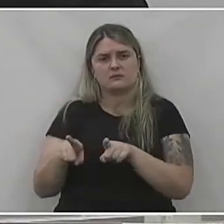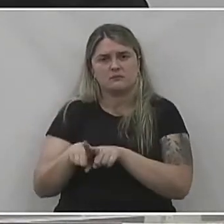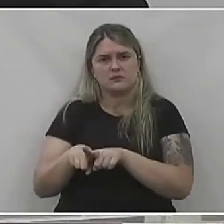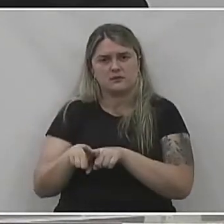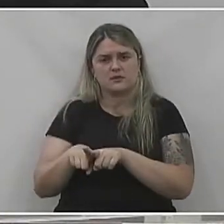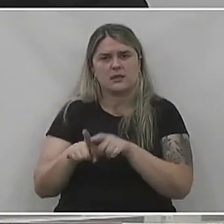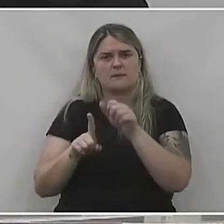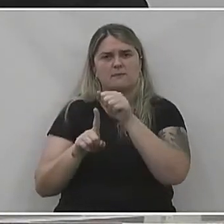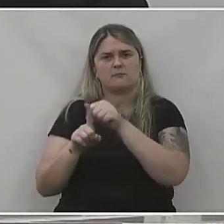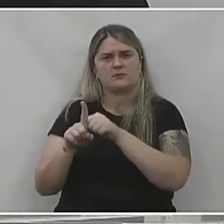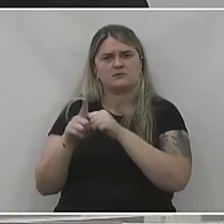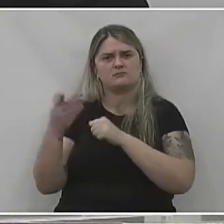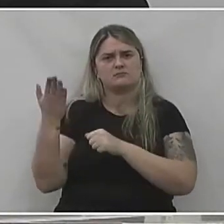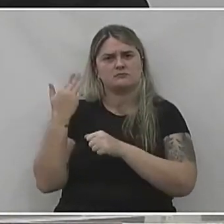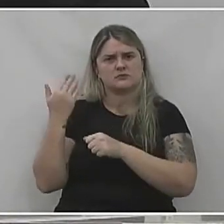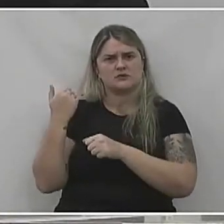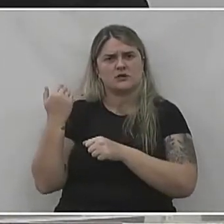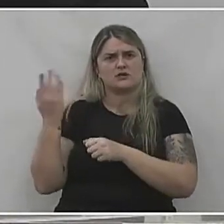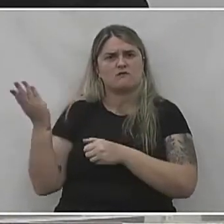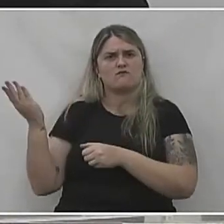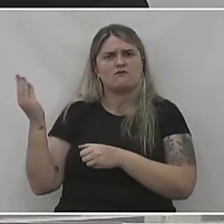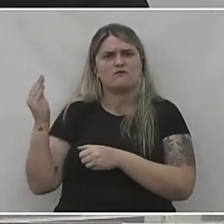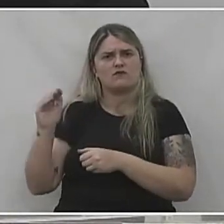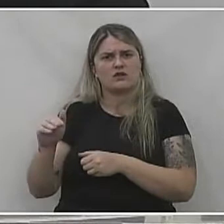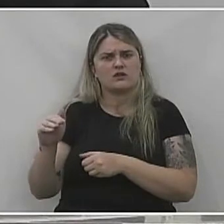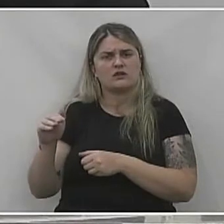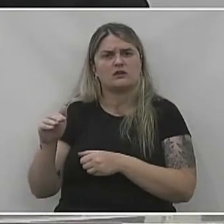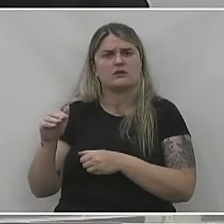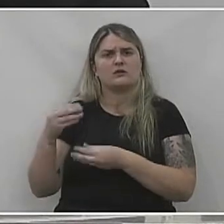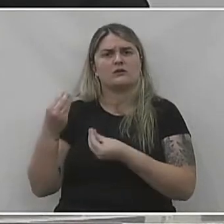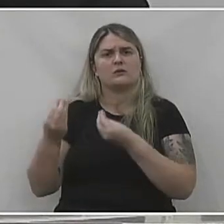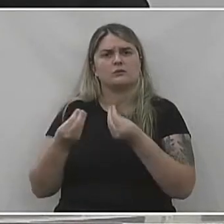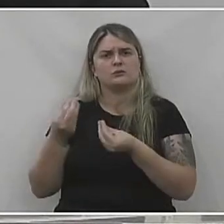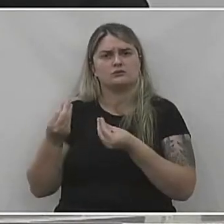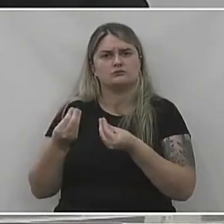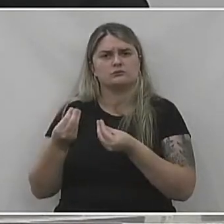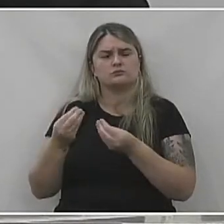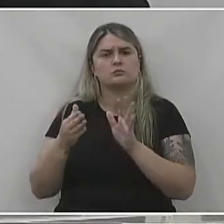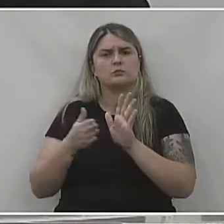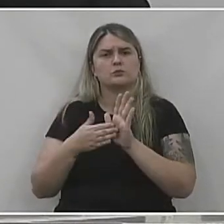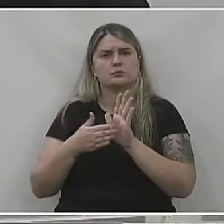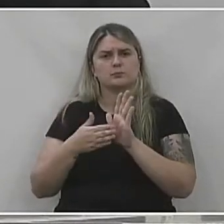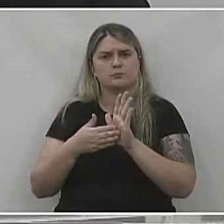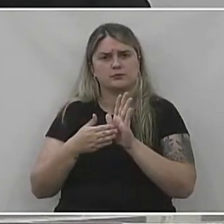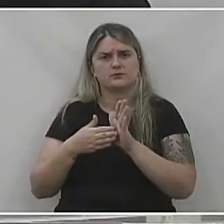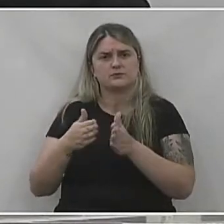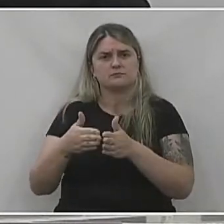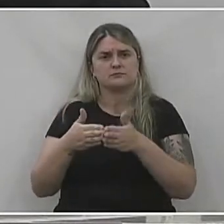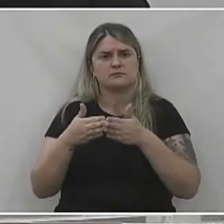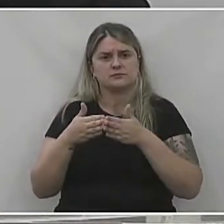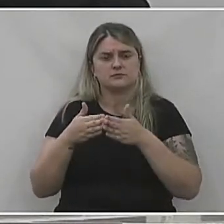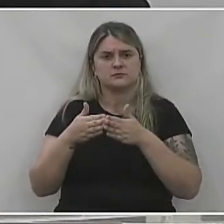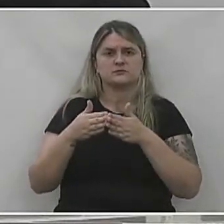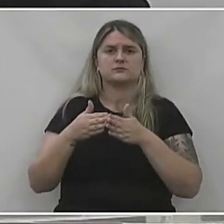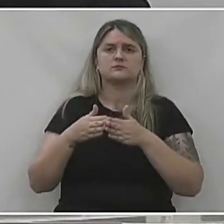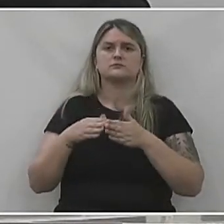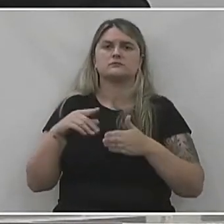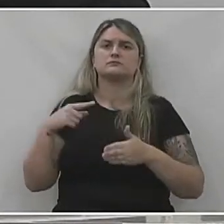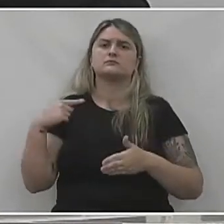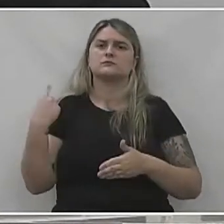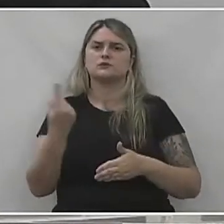o mês passar eu trouxe aqui como proponente do requerimento